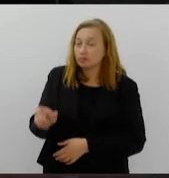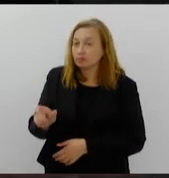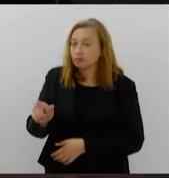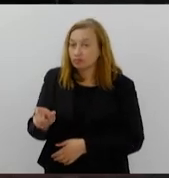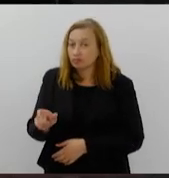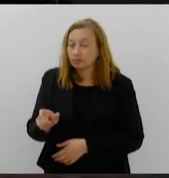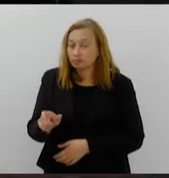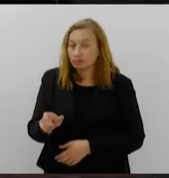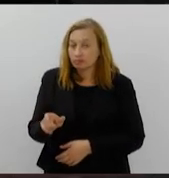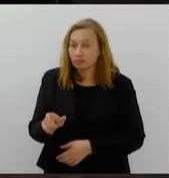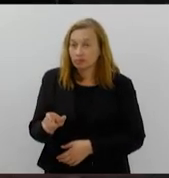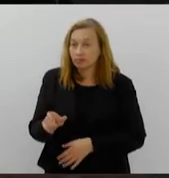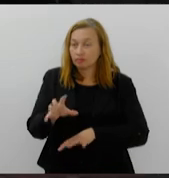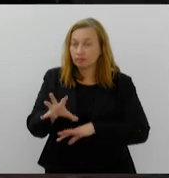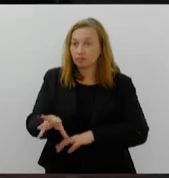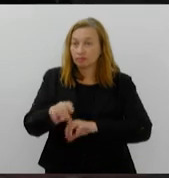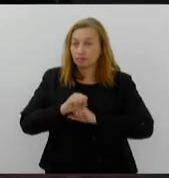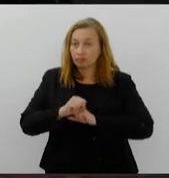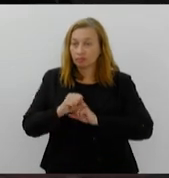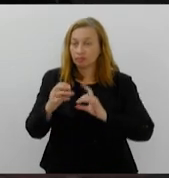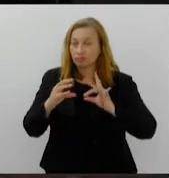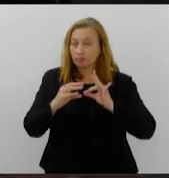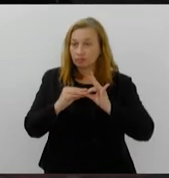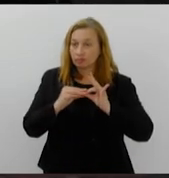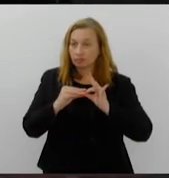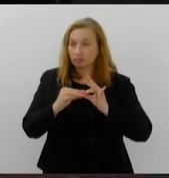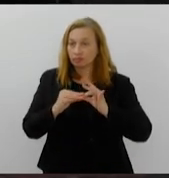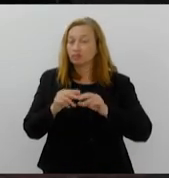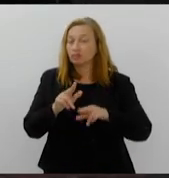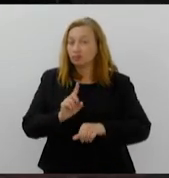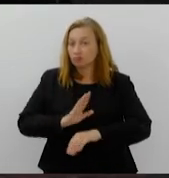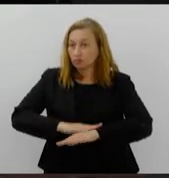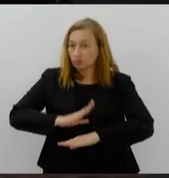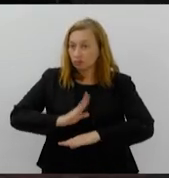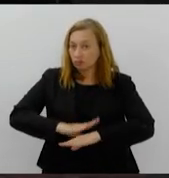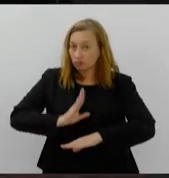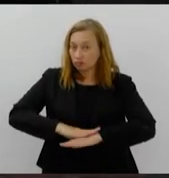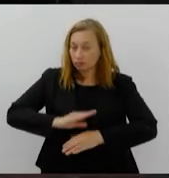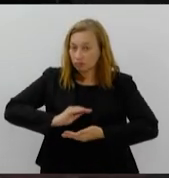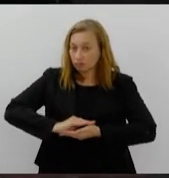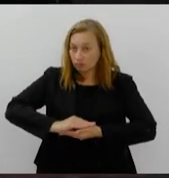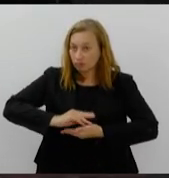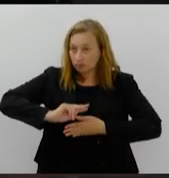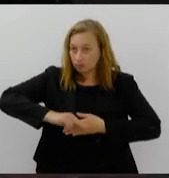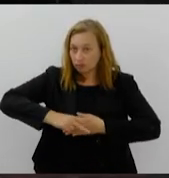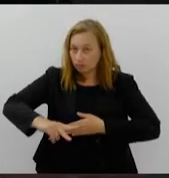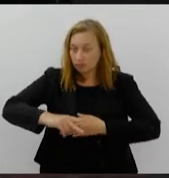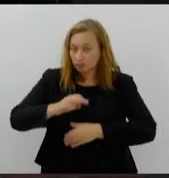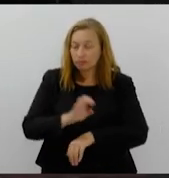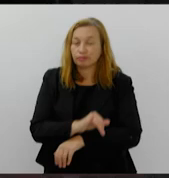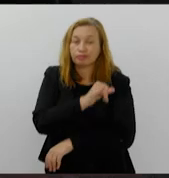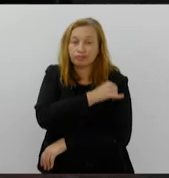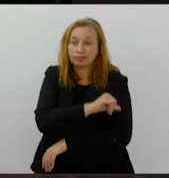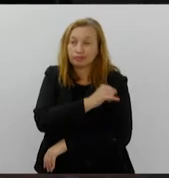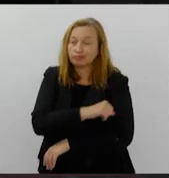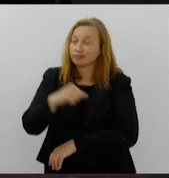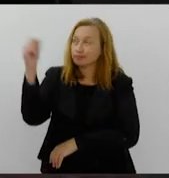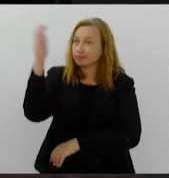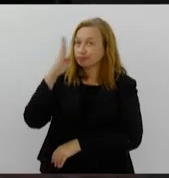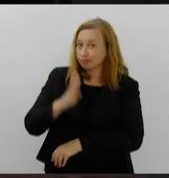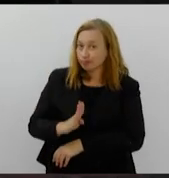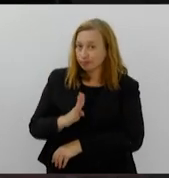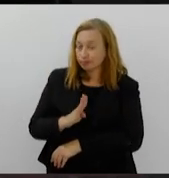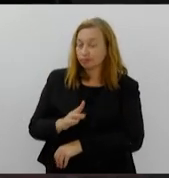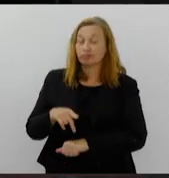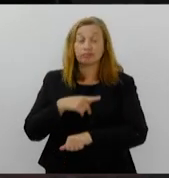infectadas com o vírus HIV a realizar transplantes aqui no Estado do Rio de Janeiro. O Brasil é